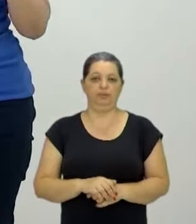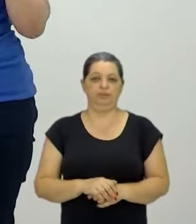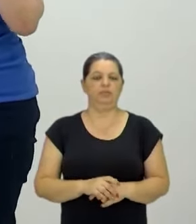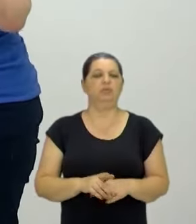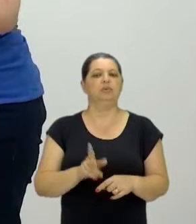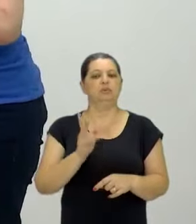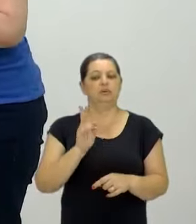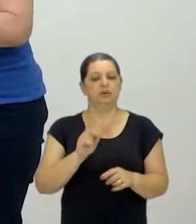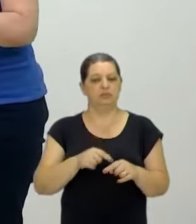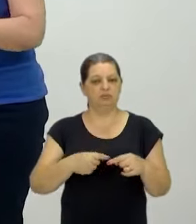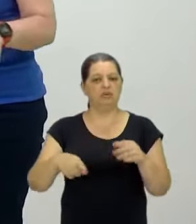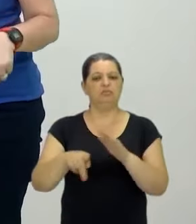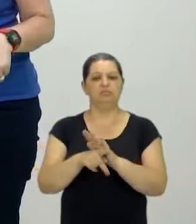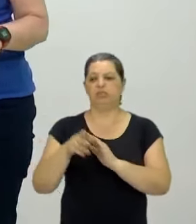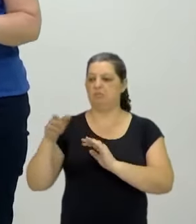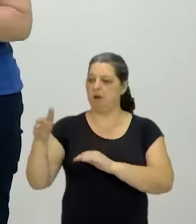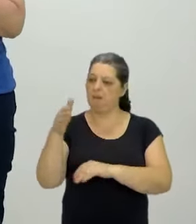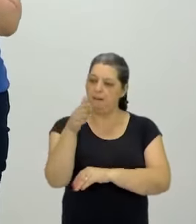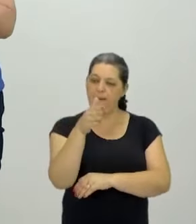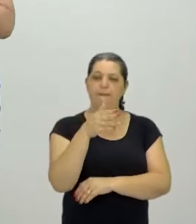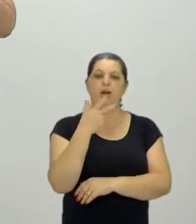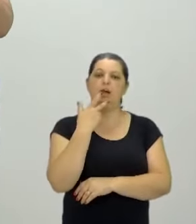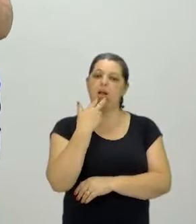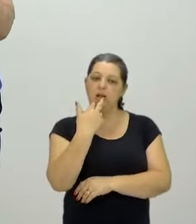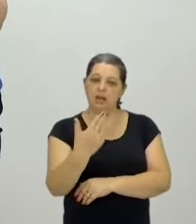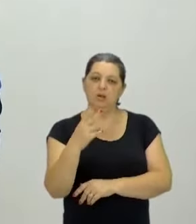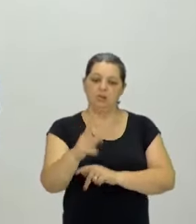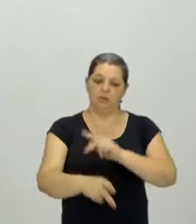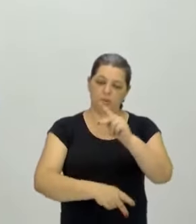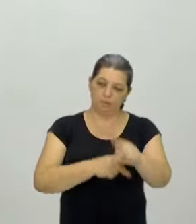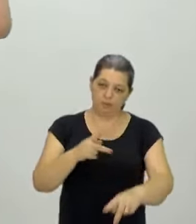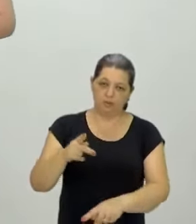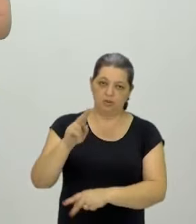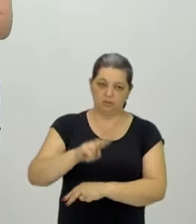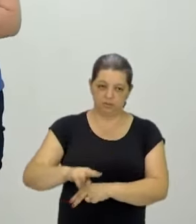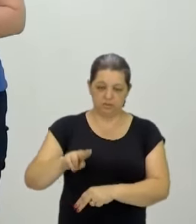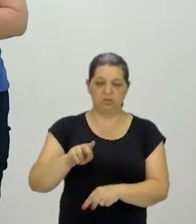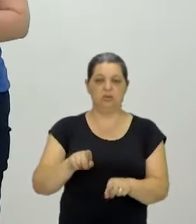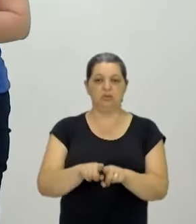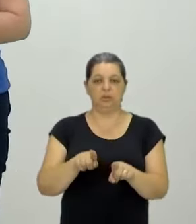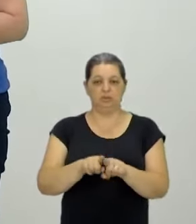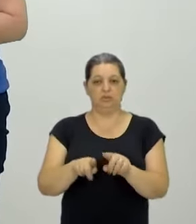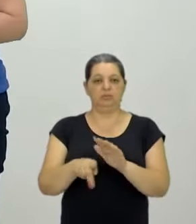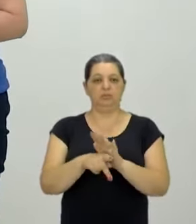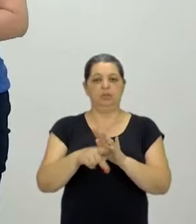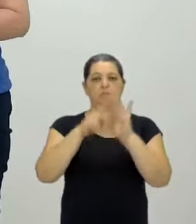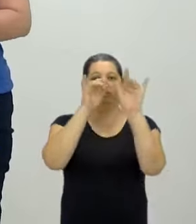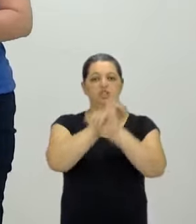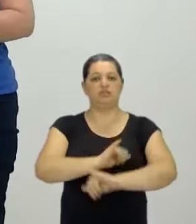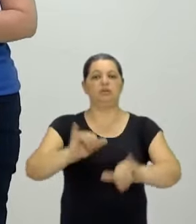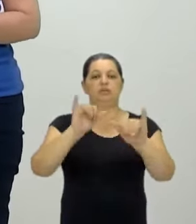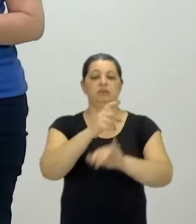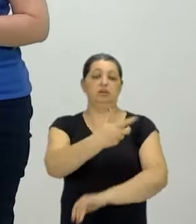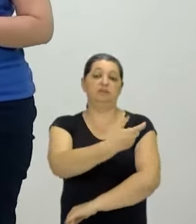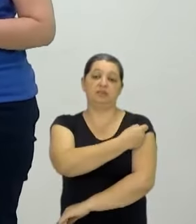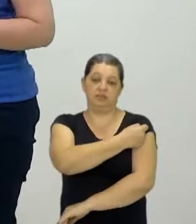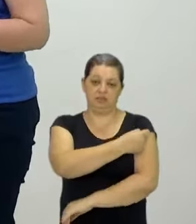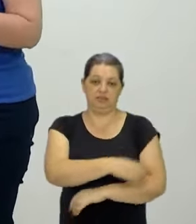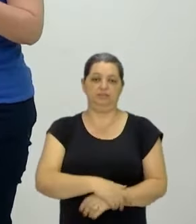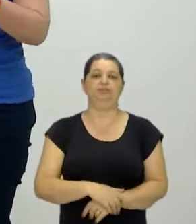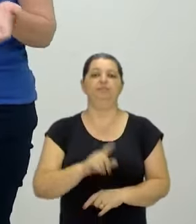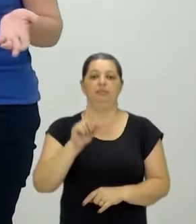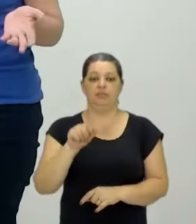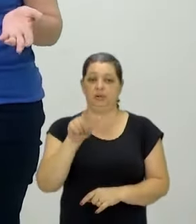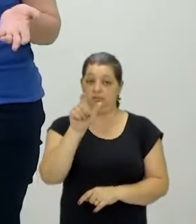gabinetes, foi falar a língua do povo para levar e desmistificar sobre a vacina, né? Então, uma personalidade